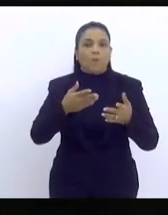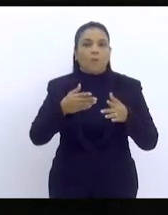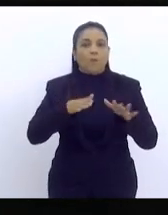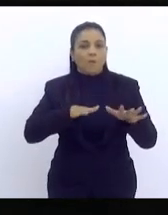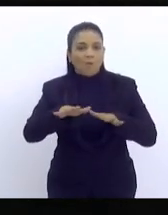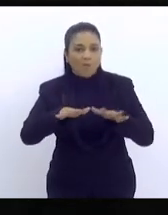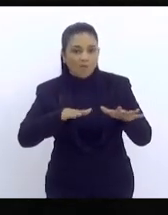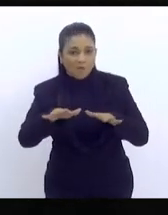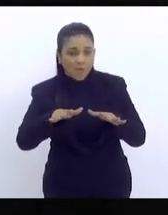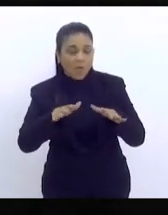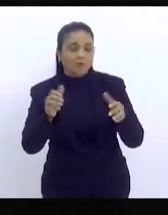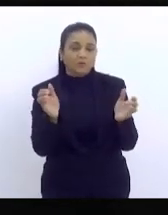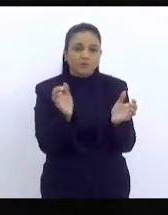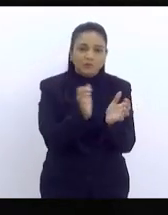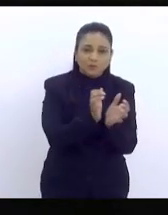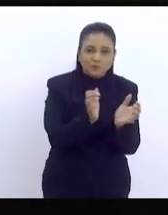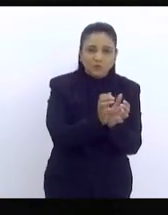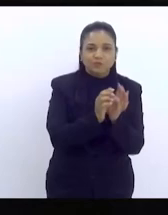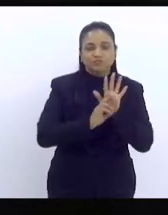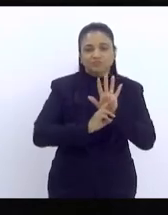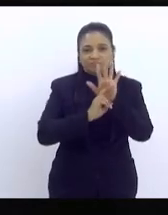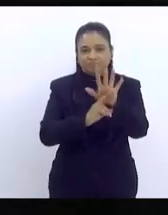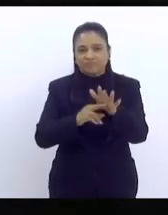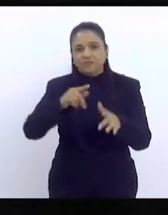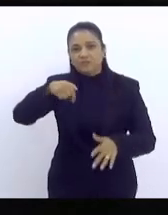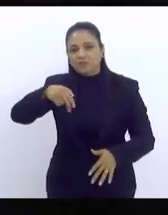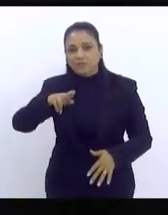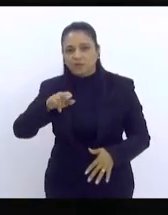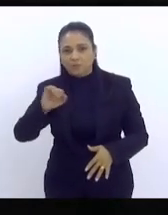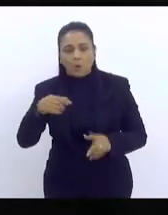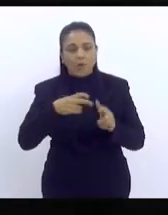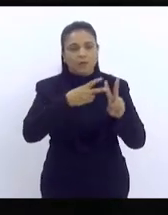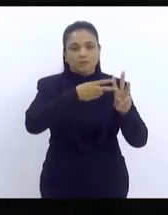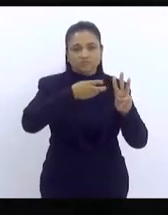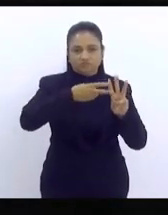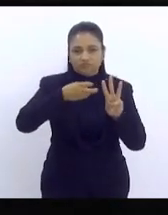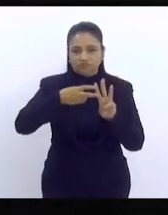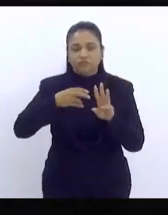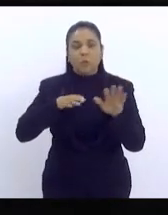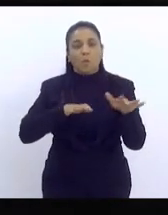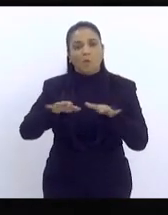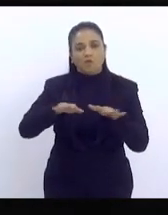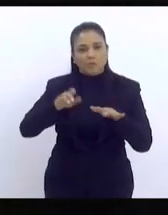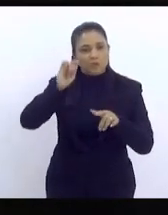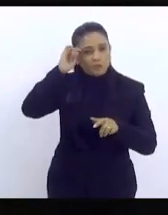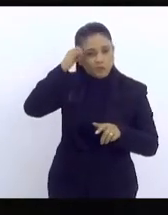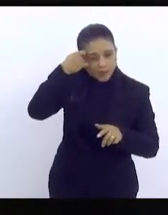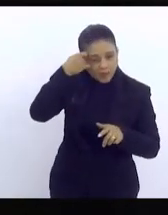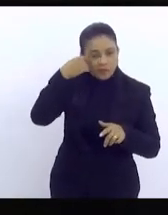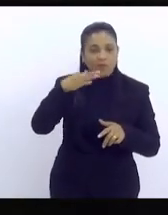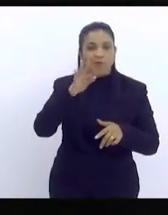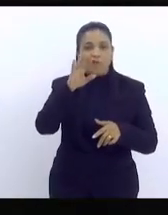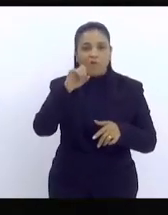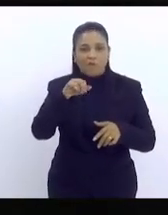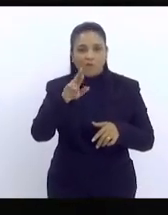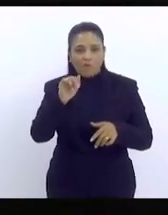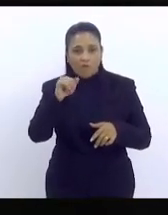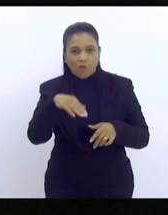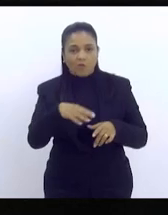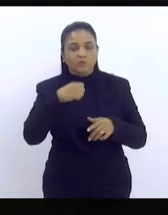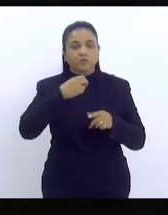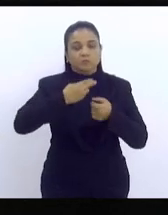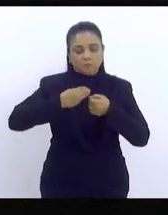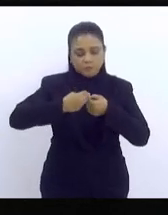representantes quilombolas com representantes indígenas com representantes do movimento negro dos fóruns existentes